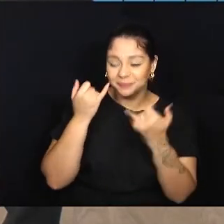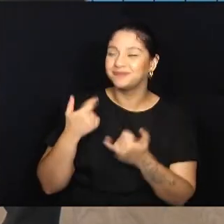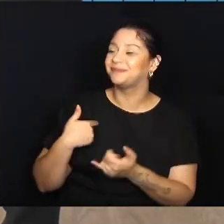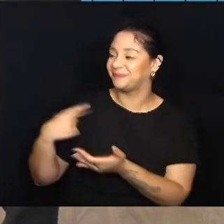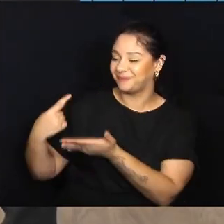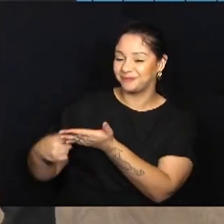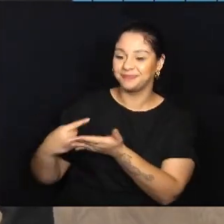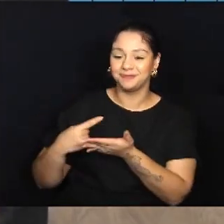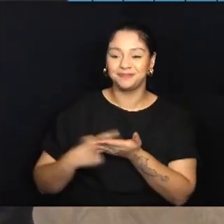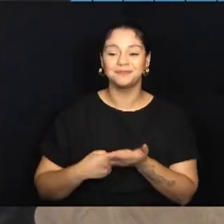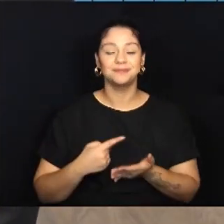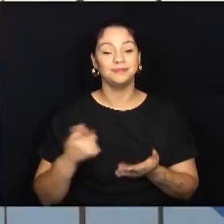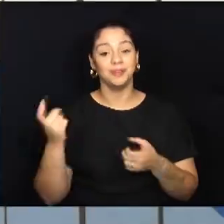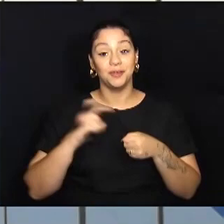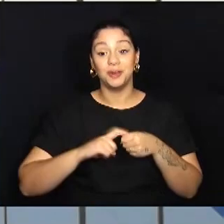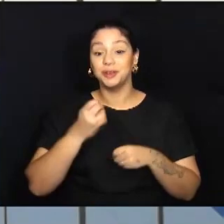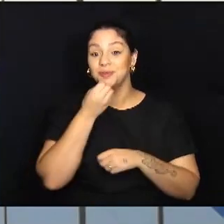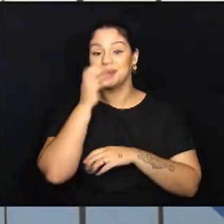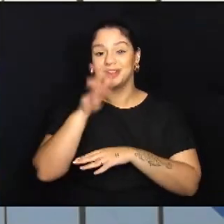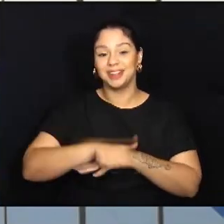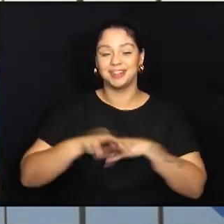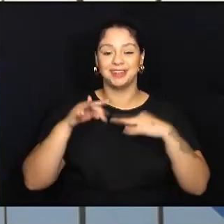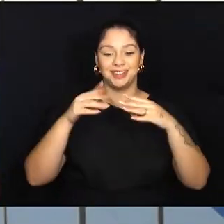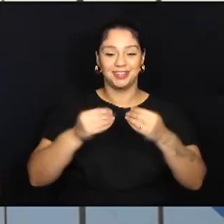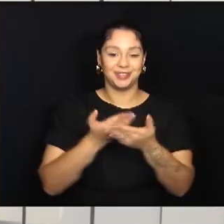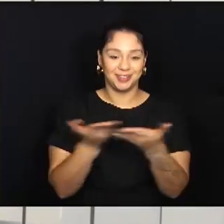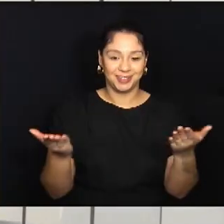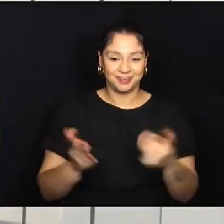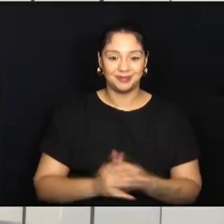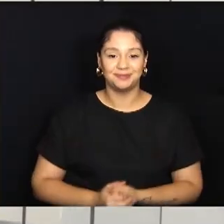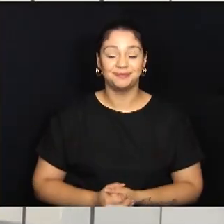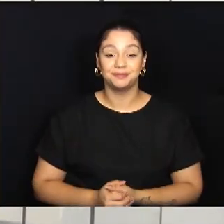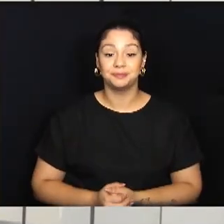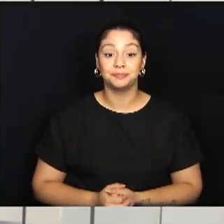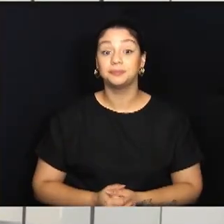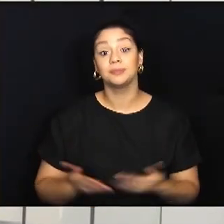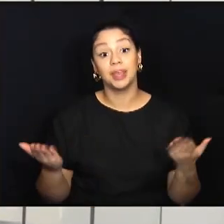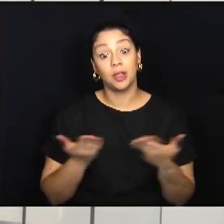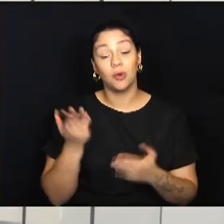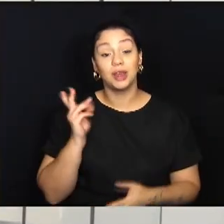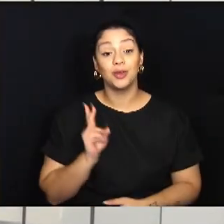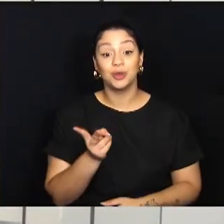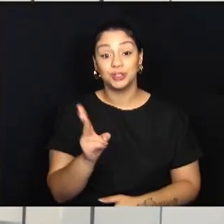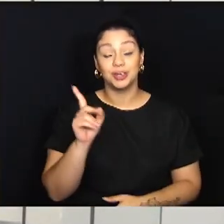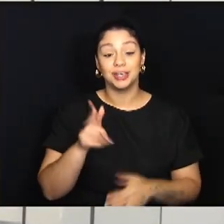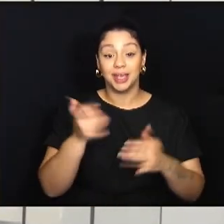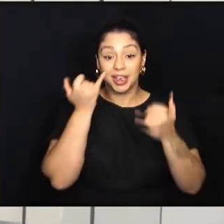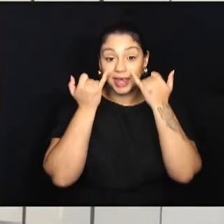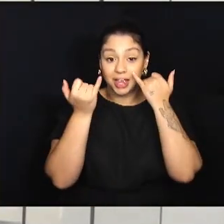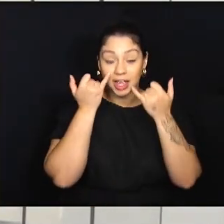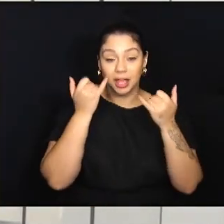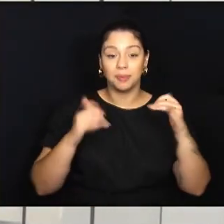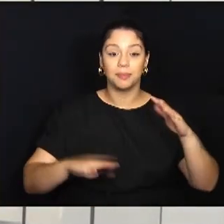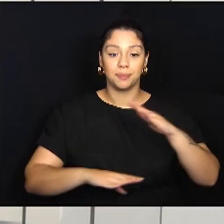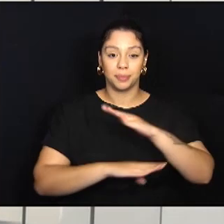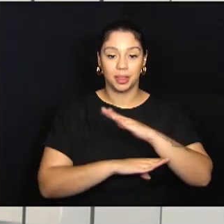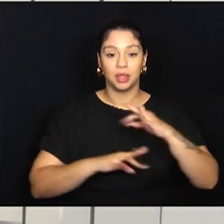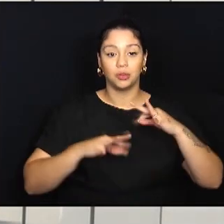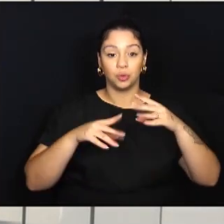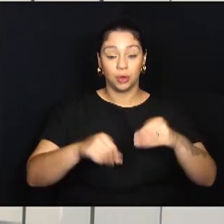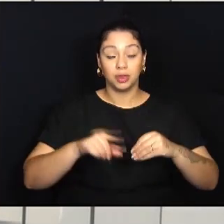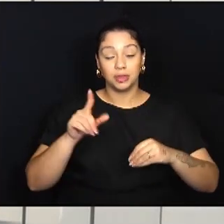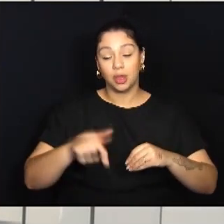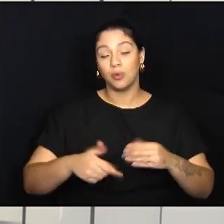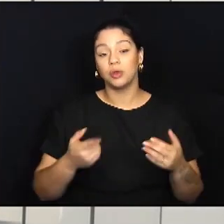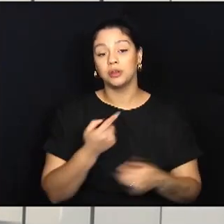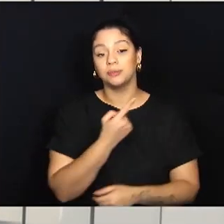volto amanhã e uma boa tarde para você aí de casa. E a gente segue aqui com o nosso Câmara Total, 12h mais 19